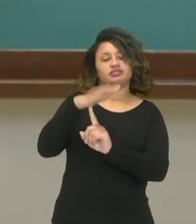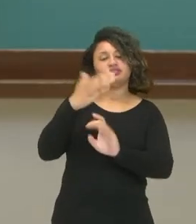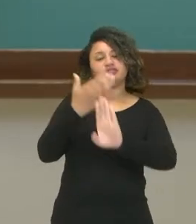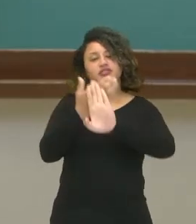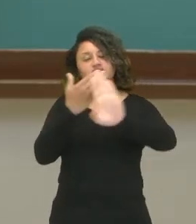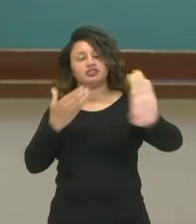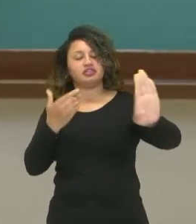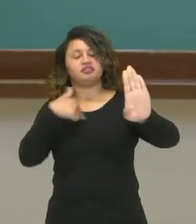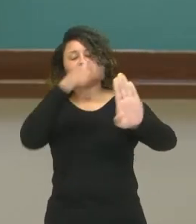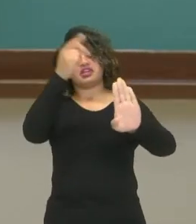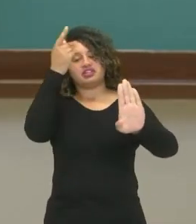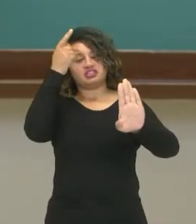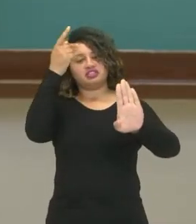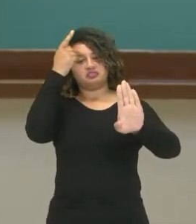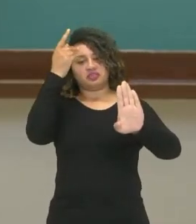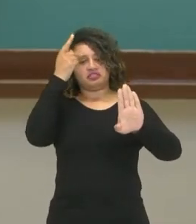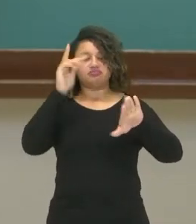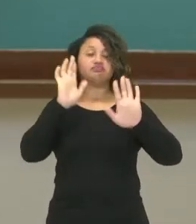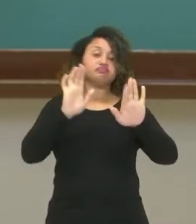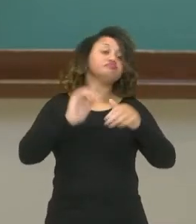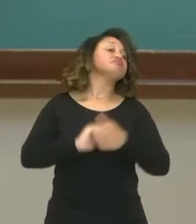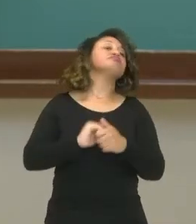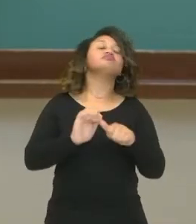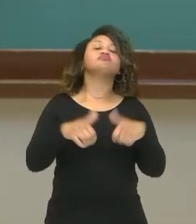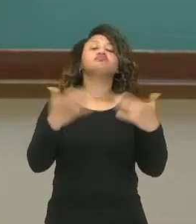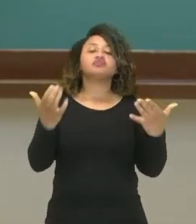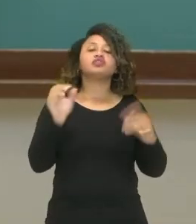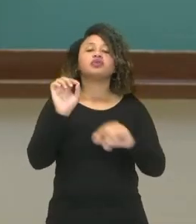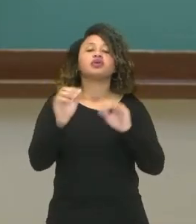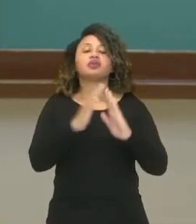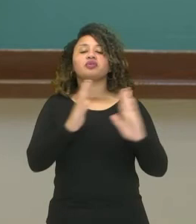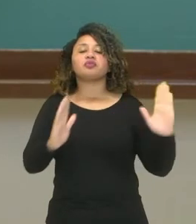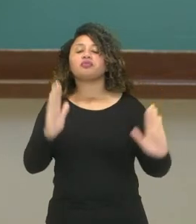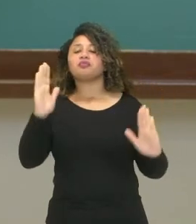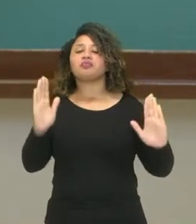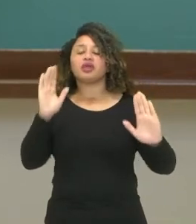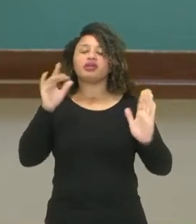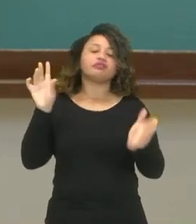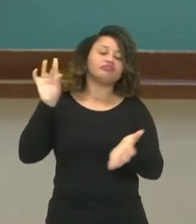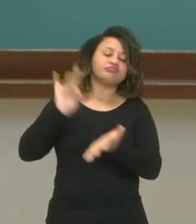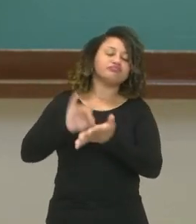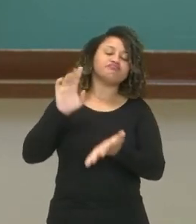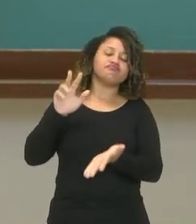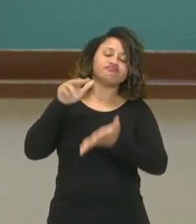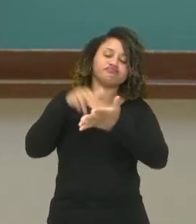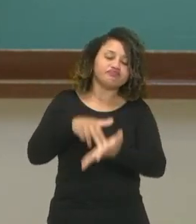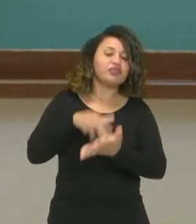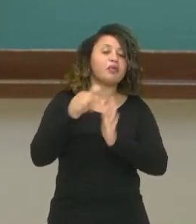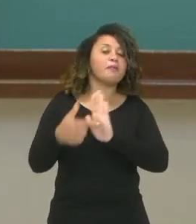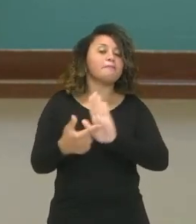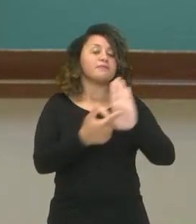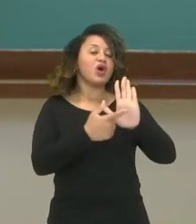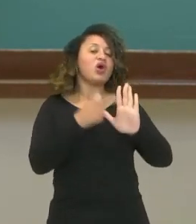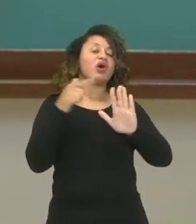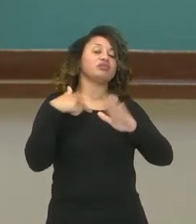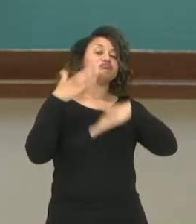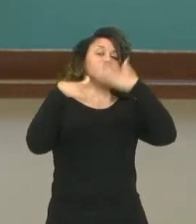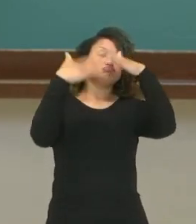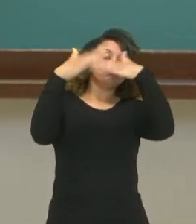emancipação política do Paraná. Portanto, é exatamente esse período de afirmação do Paraná, de mostras de